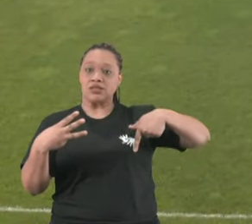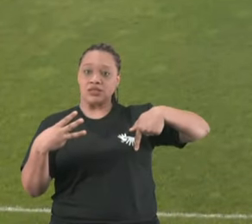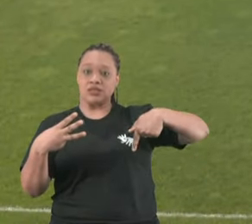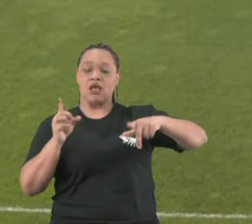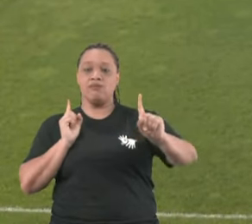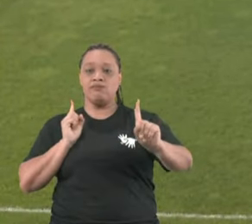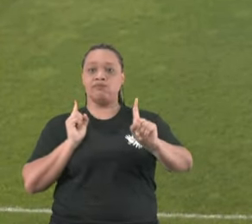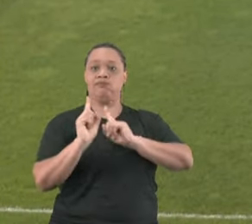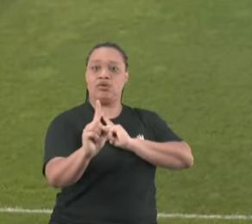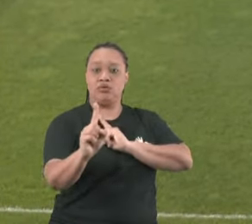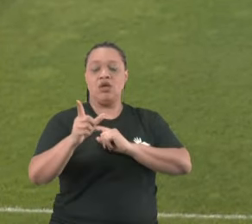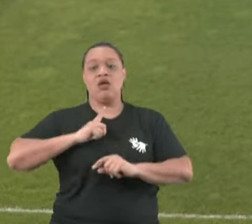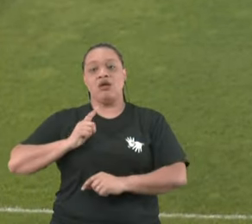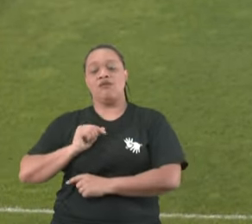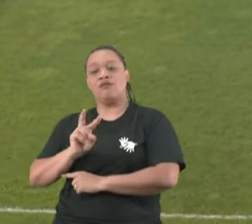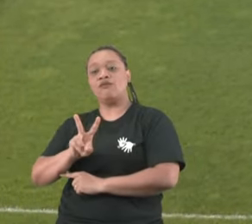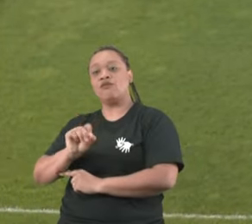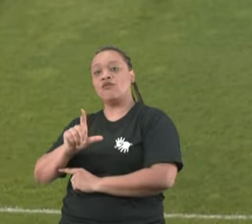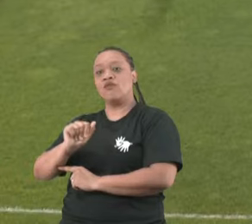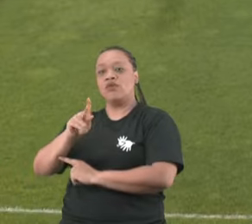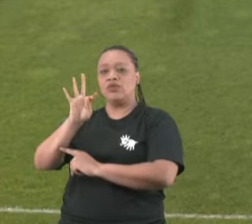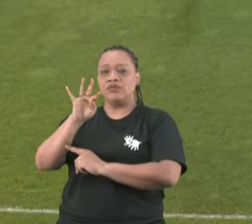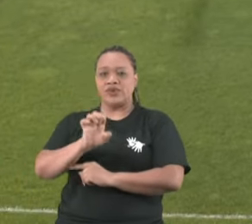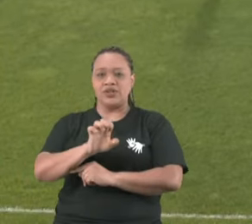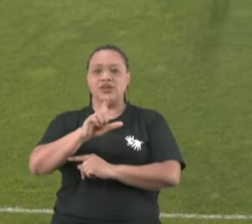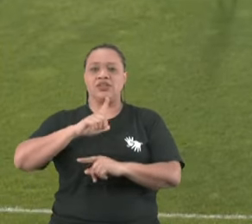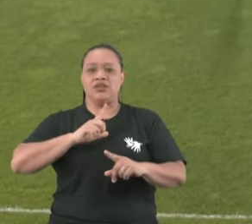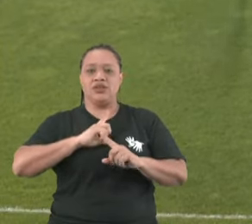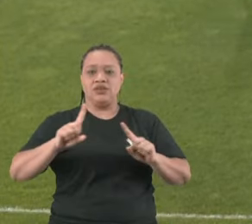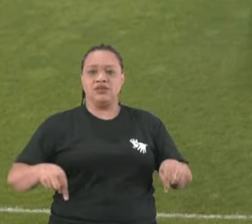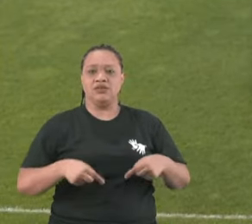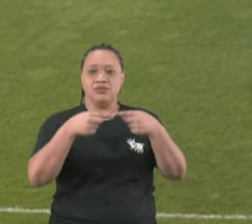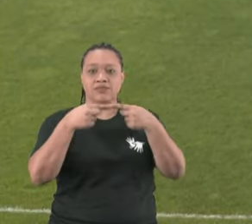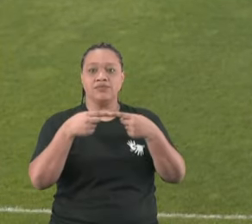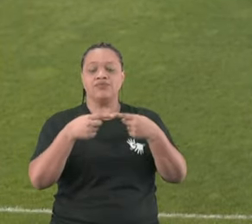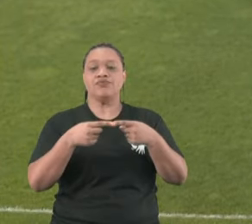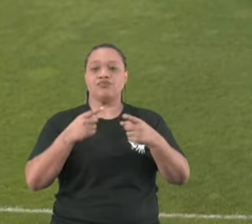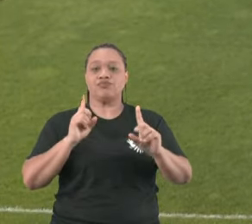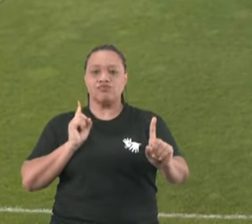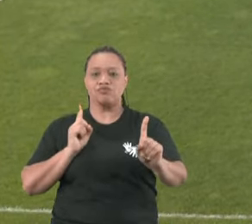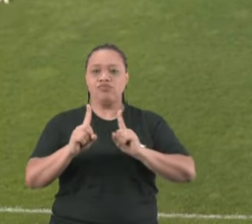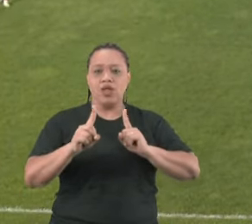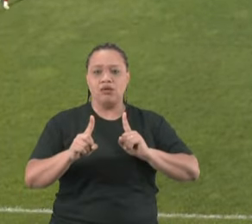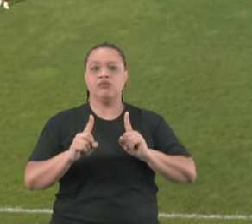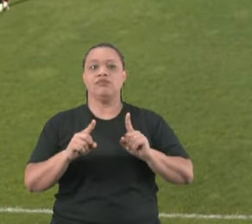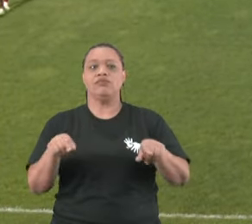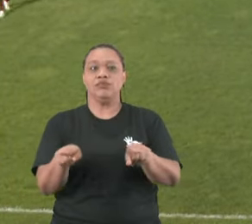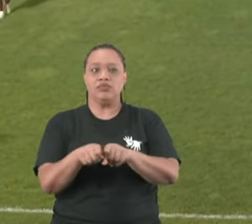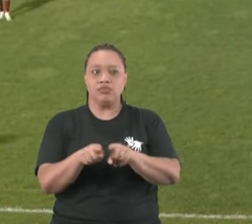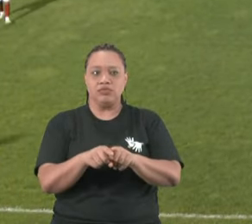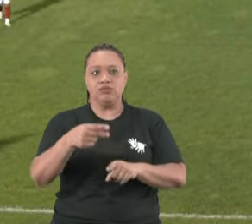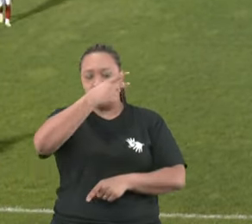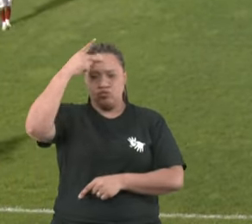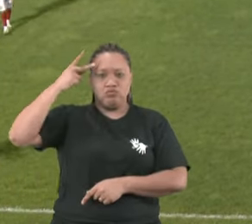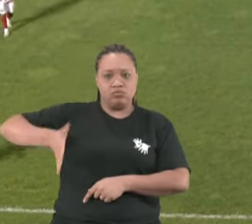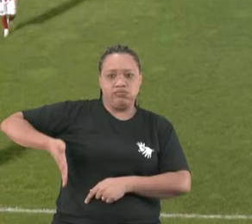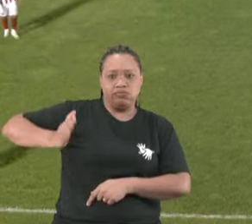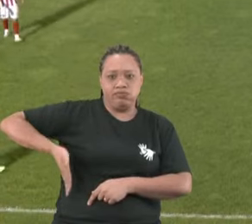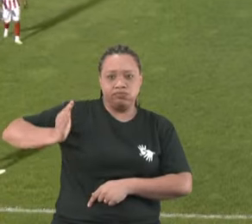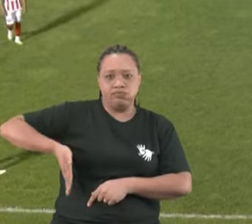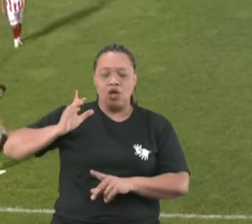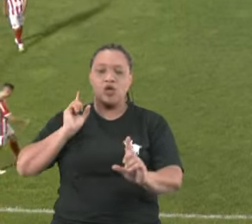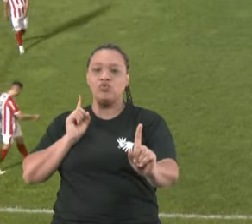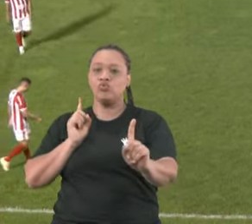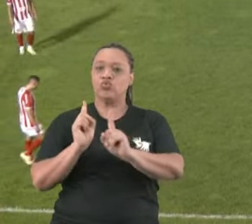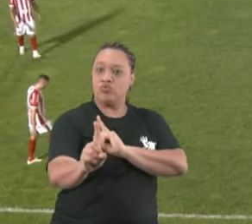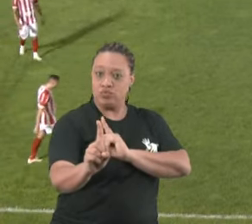17 é o volante Rômulo e João Pedro com a 33. Confirmo já já quem vai sair quando a placa subir. Primeira substituição